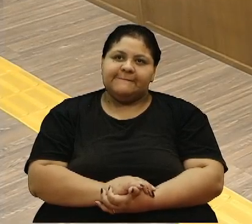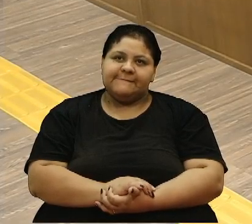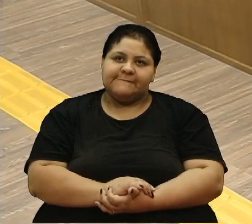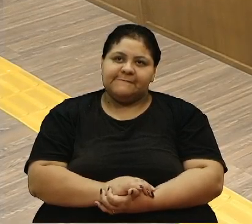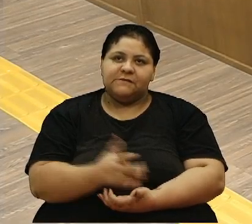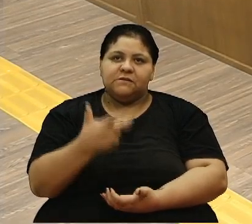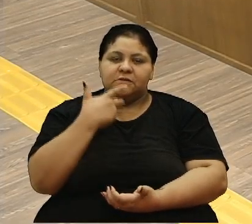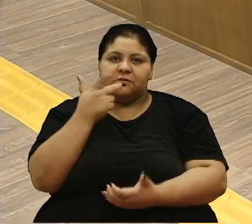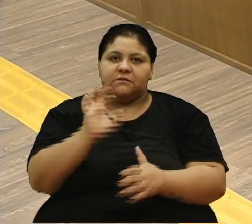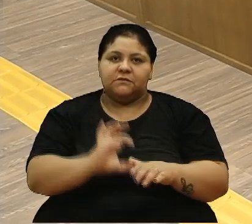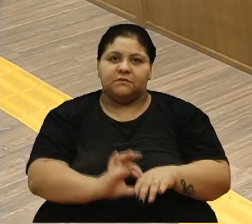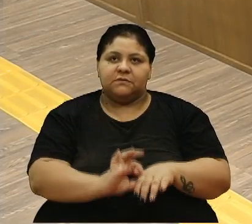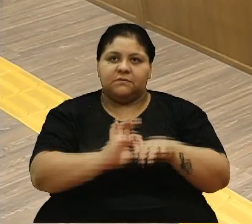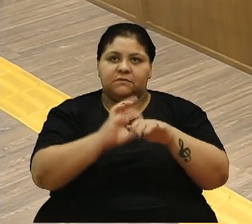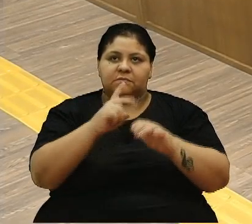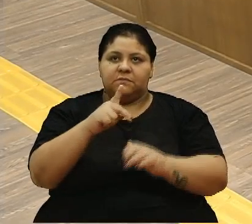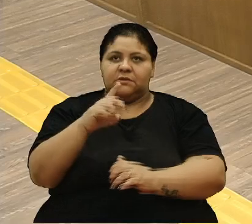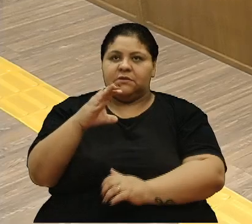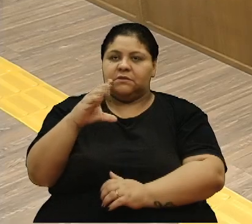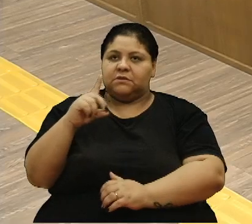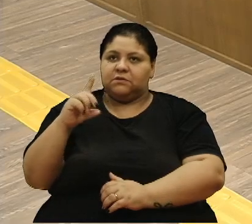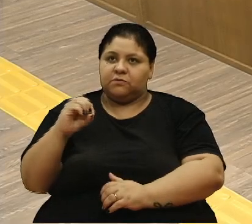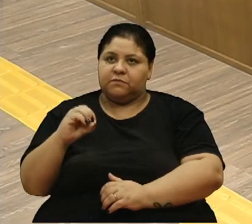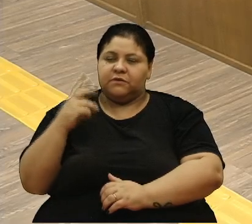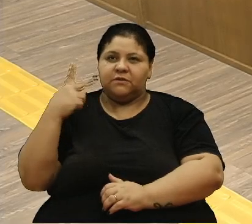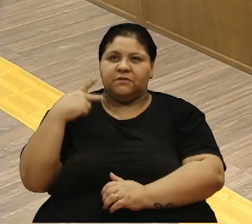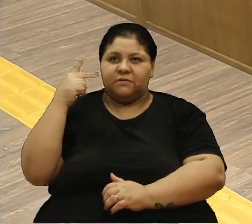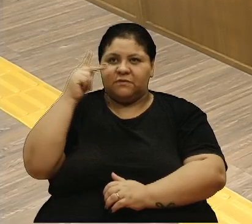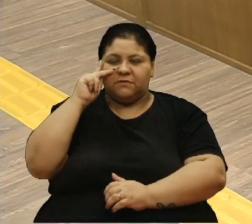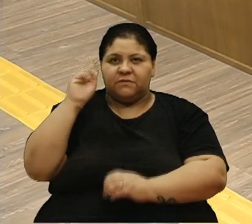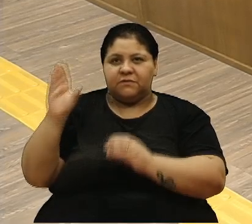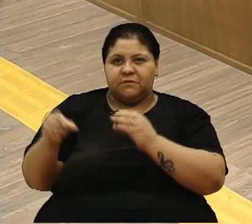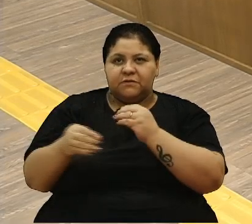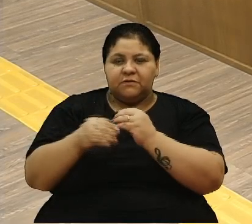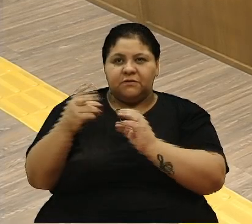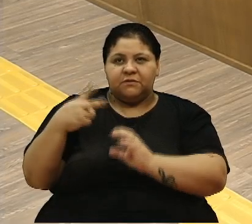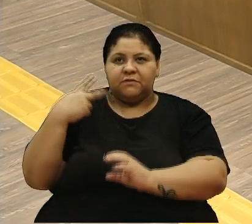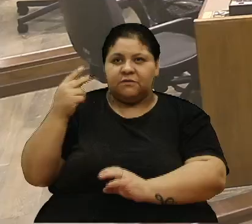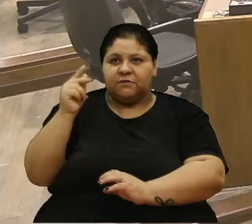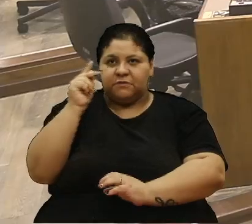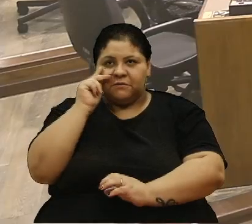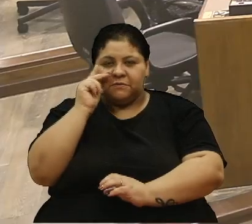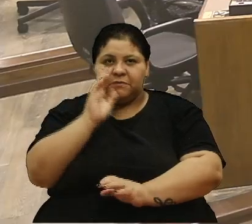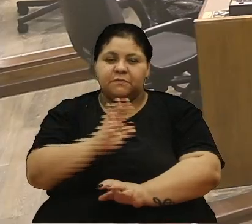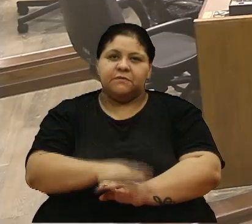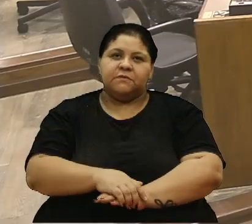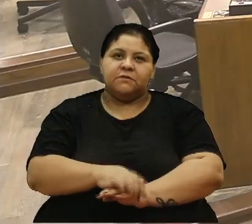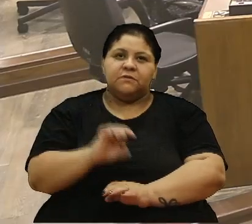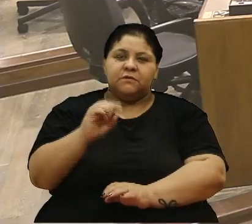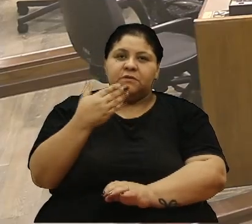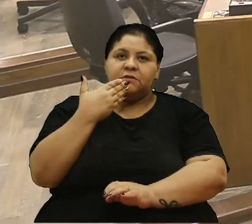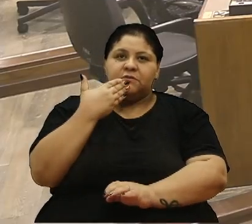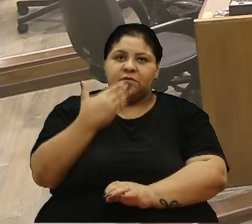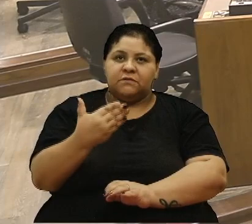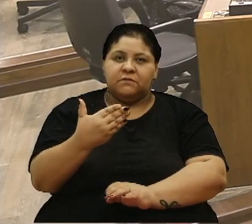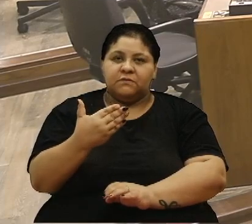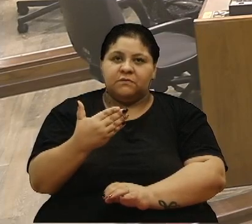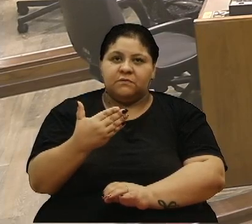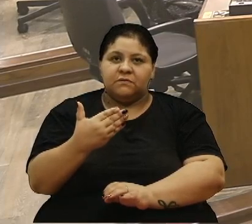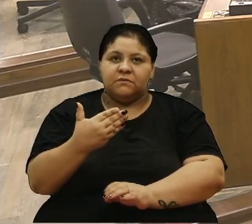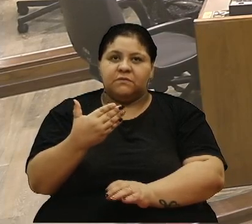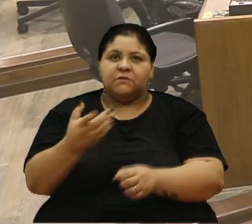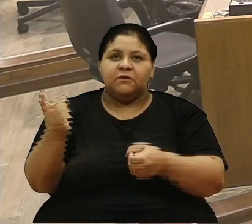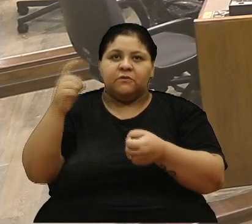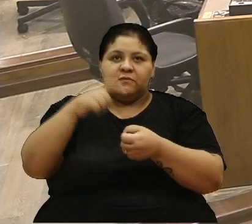Em declaração de líder, a bancada do PCdoB. Vereador Cláudio, com a palavra. Se possível, uma parte, vereador Cláudio. De imediato, só vou requerer que o senhor reinicie o meu tempo, por